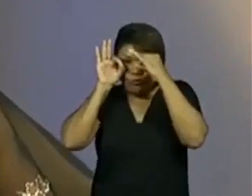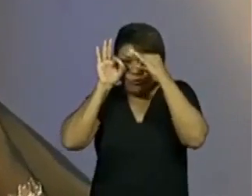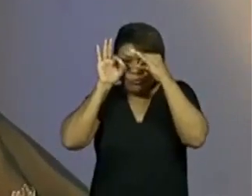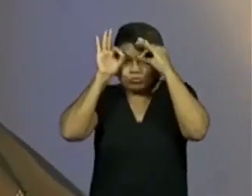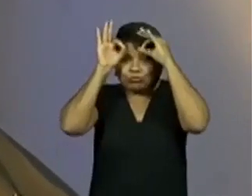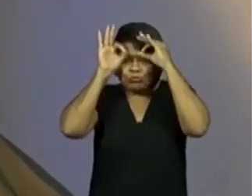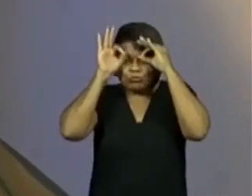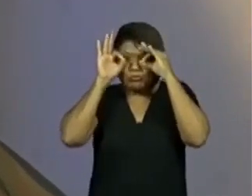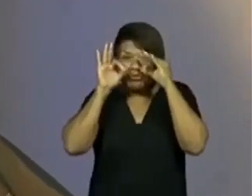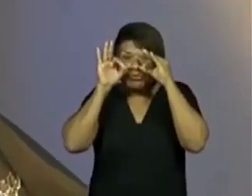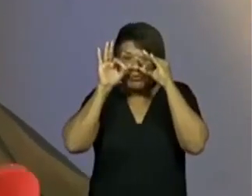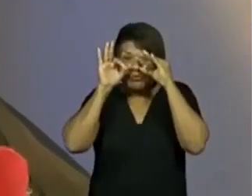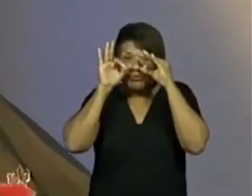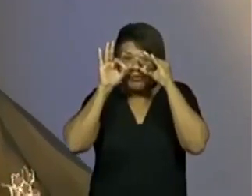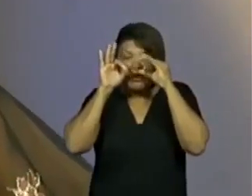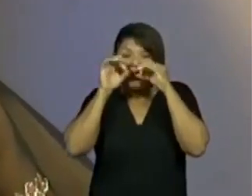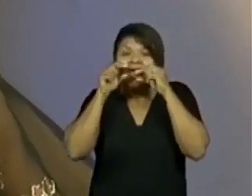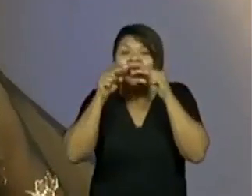E com a língua.